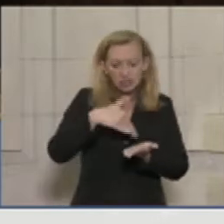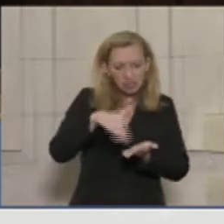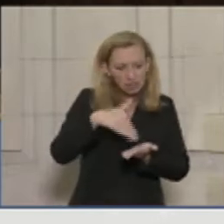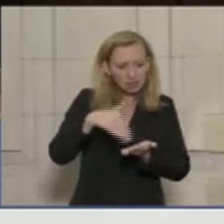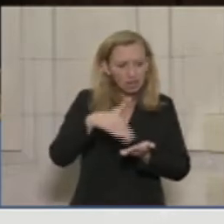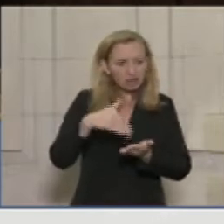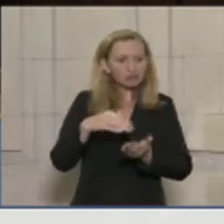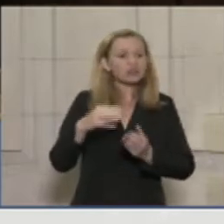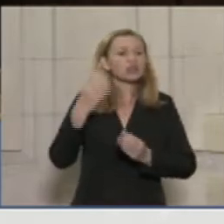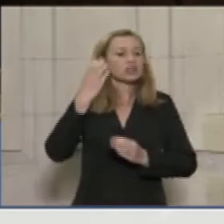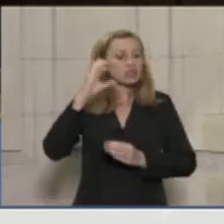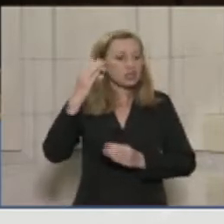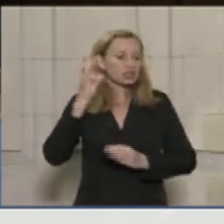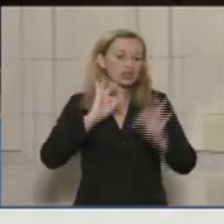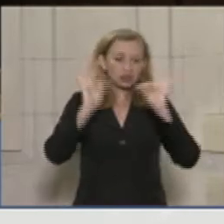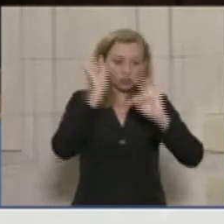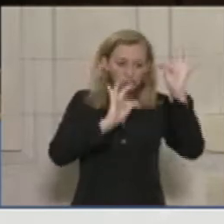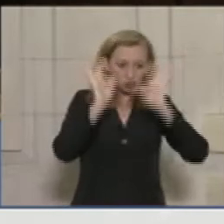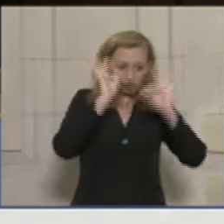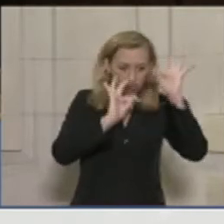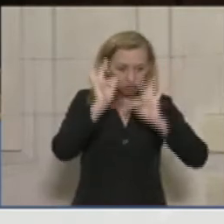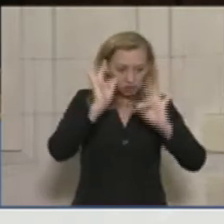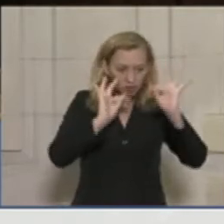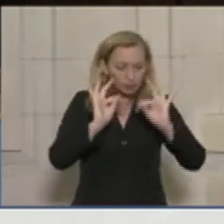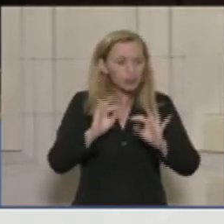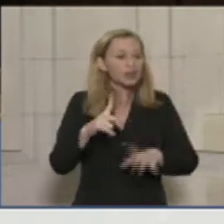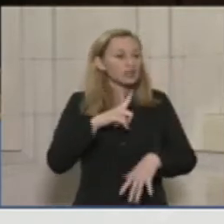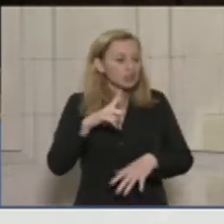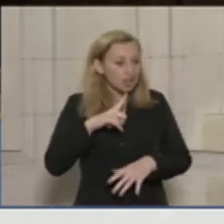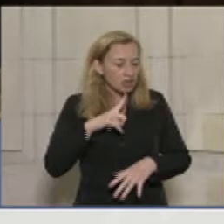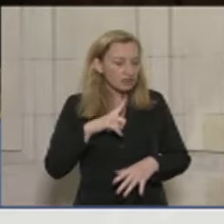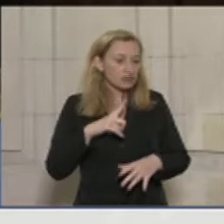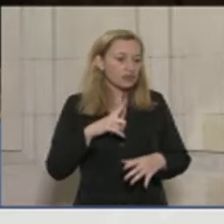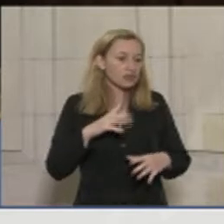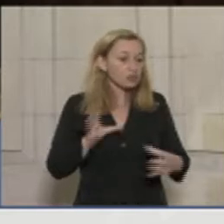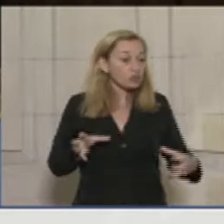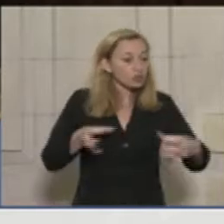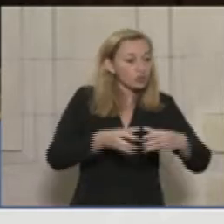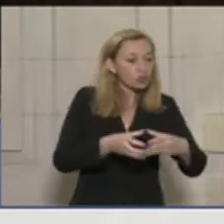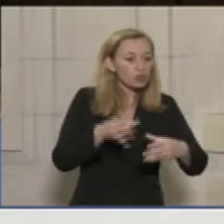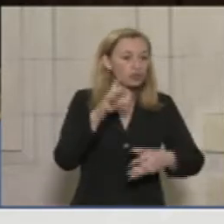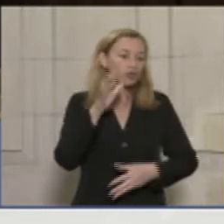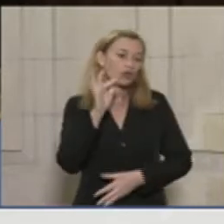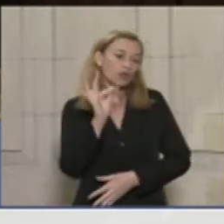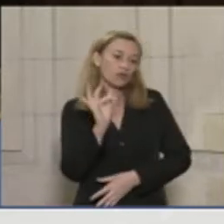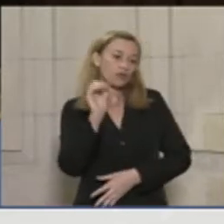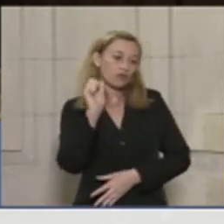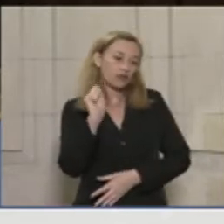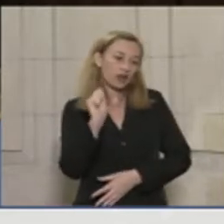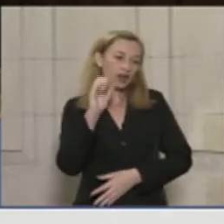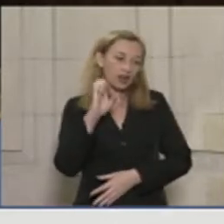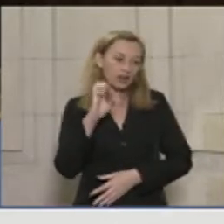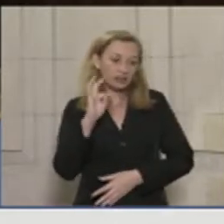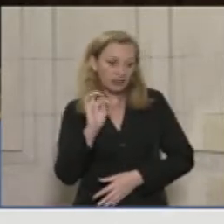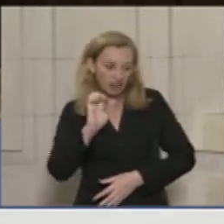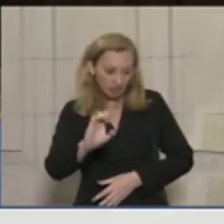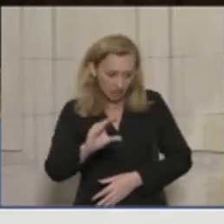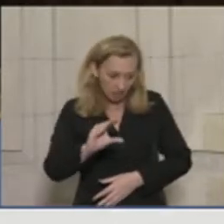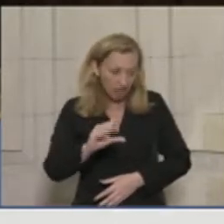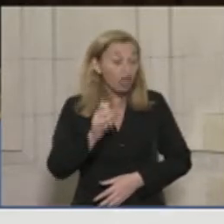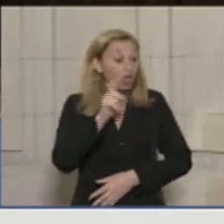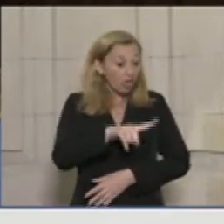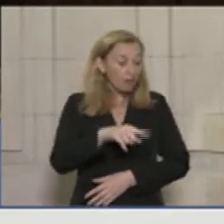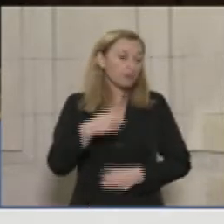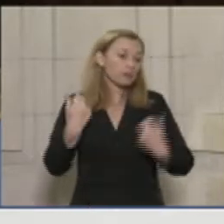Tecnologia e Inovação. Havia a equipe da FAETEC acompanhando conosco a visita, e é preciso aqui